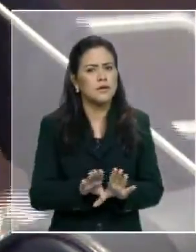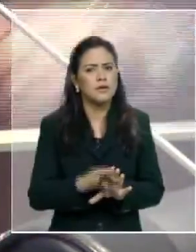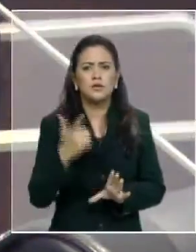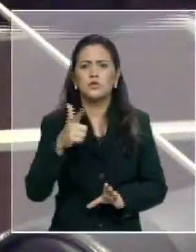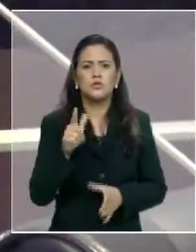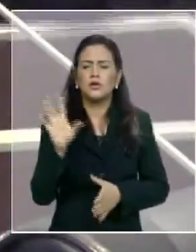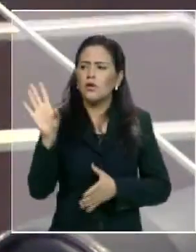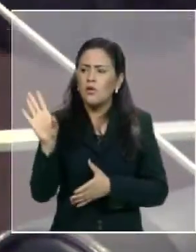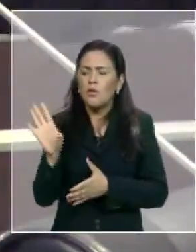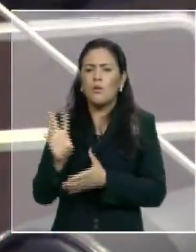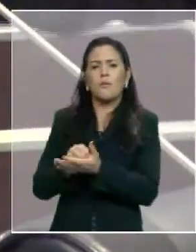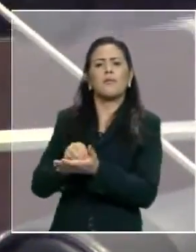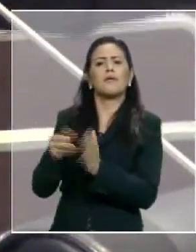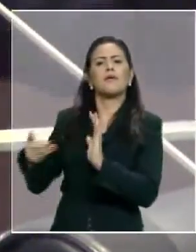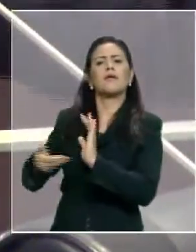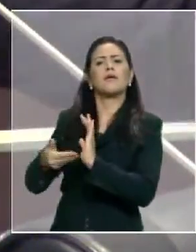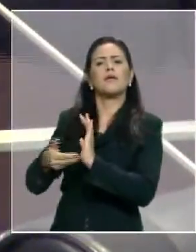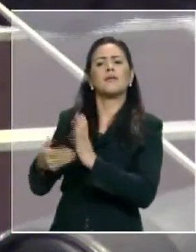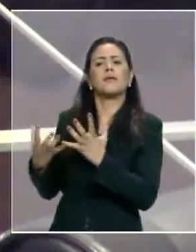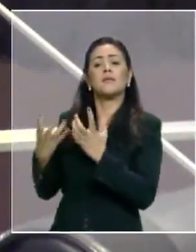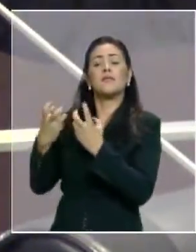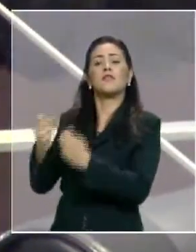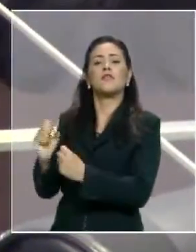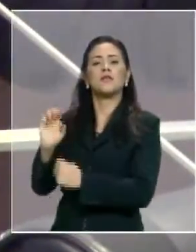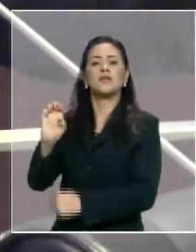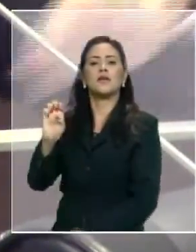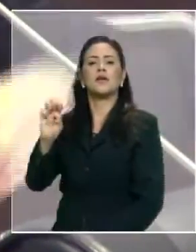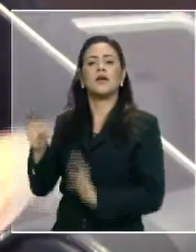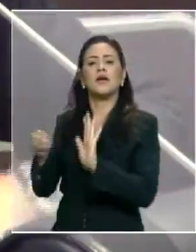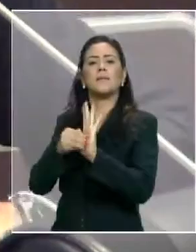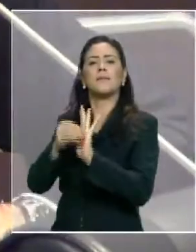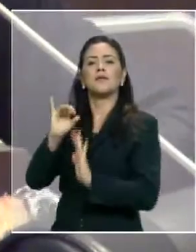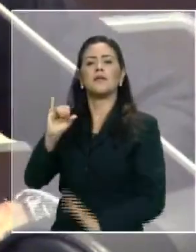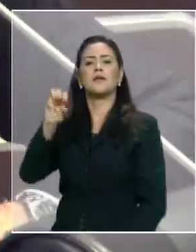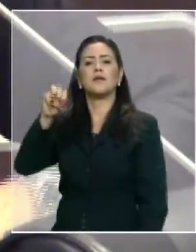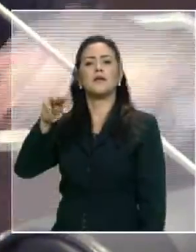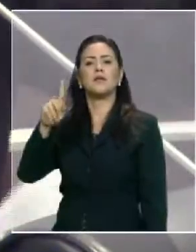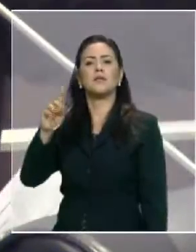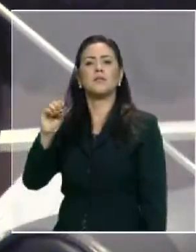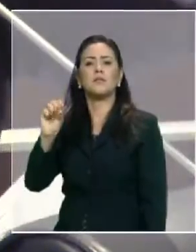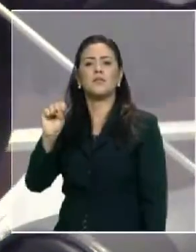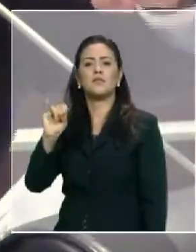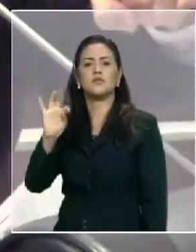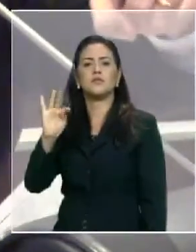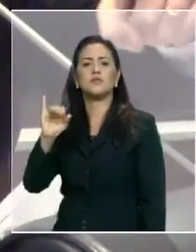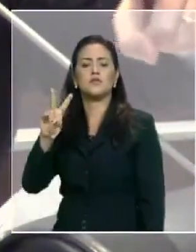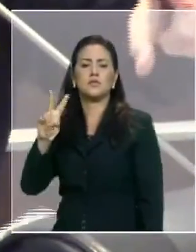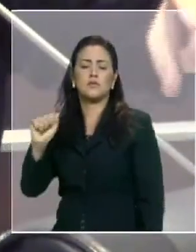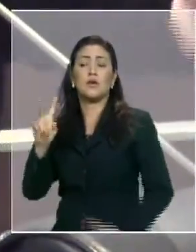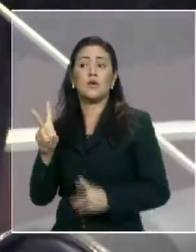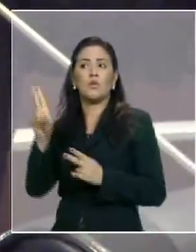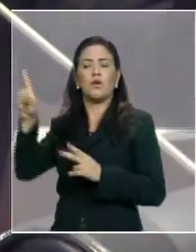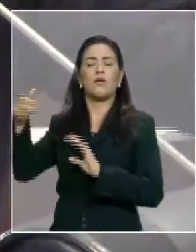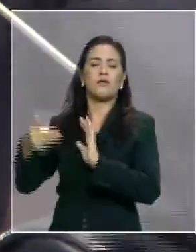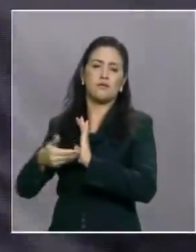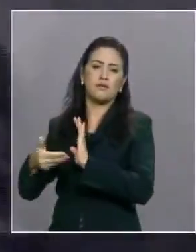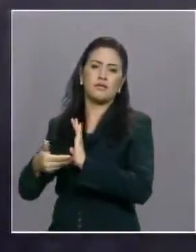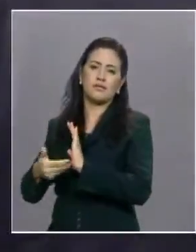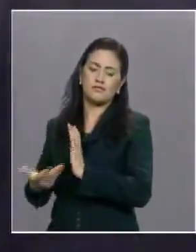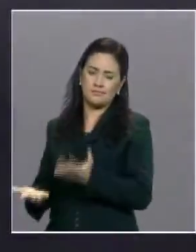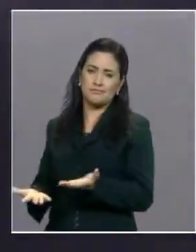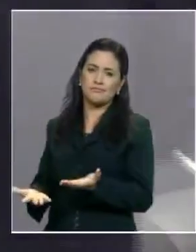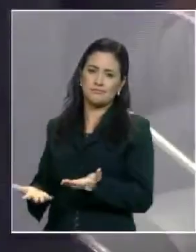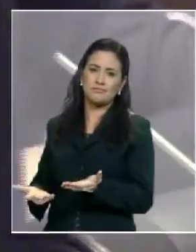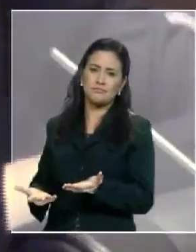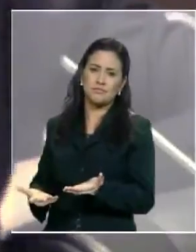impositiva? Porque senão nós vamos entrar na Justiça e nós vamos derrubar e nós vamos pedir para o governo pagar, porque agora abriu precedente. Agora